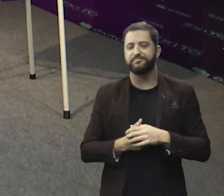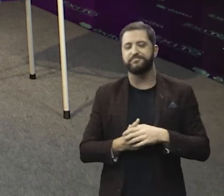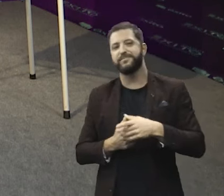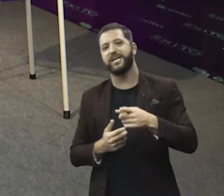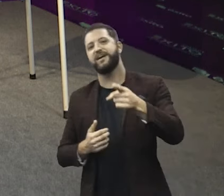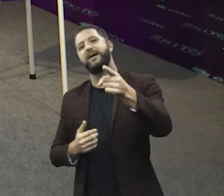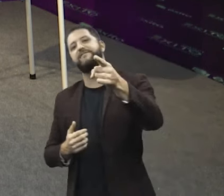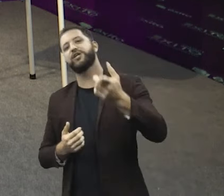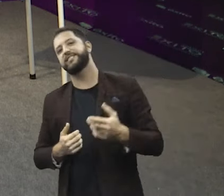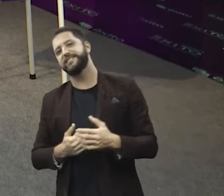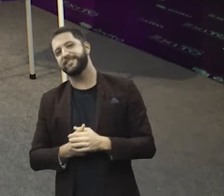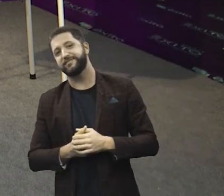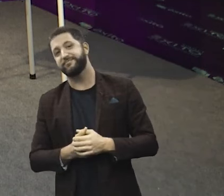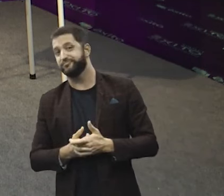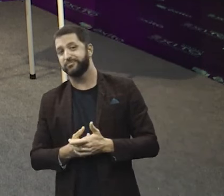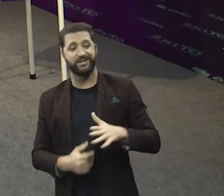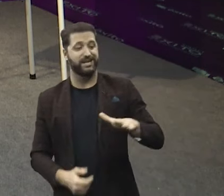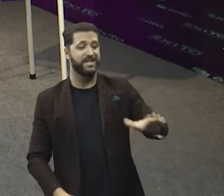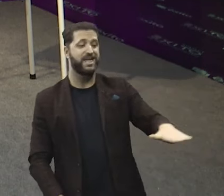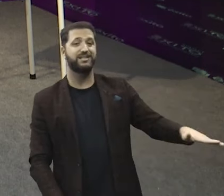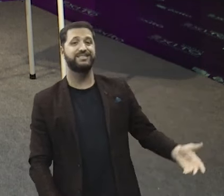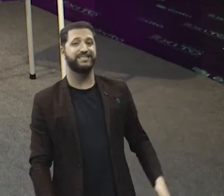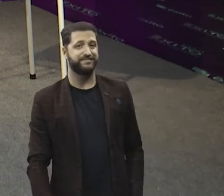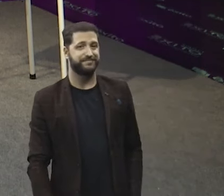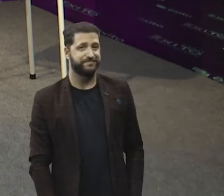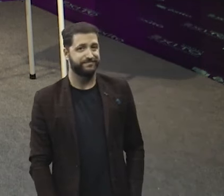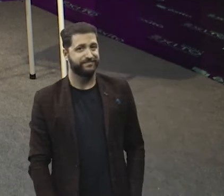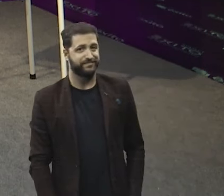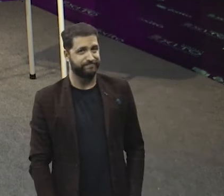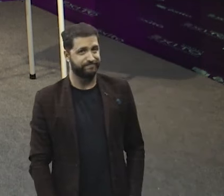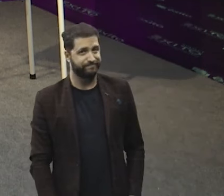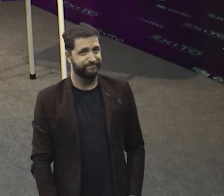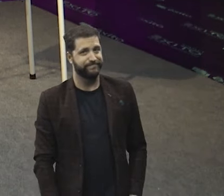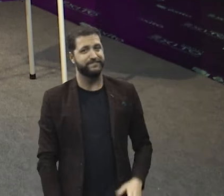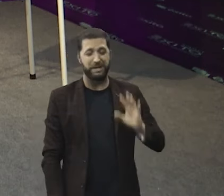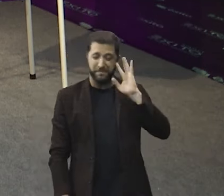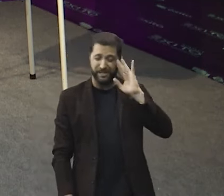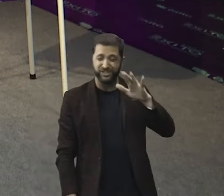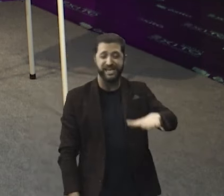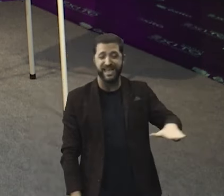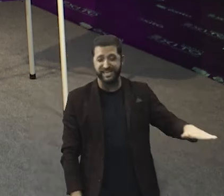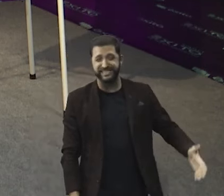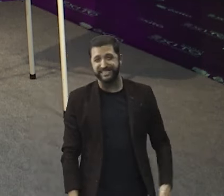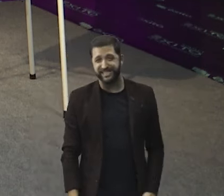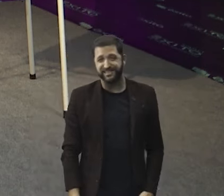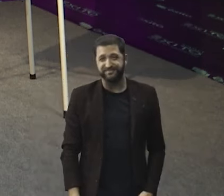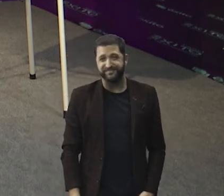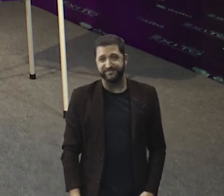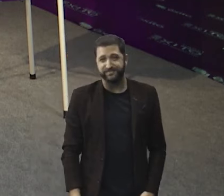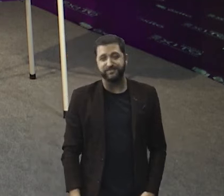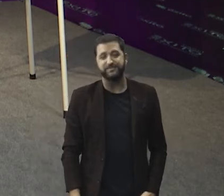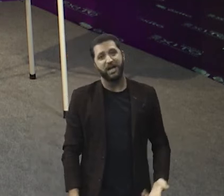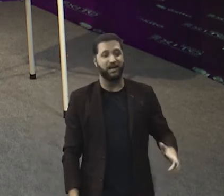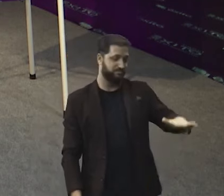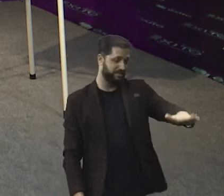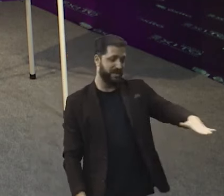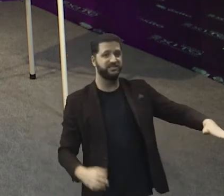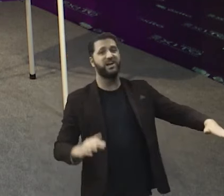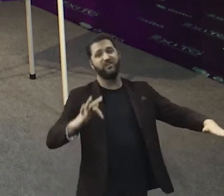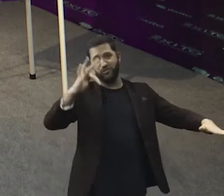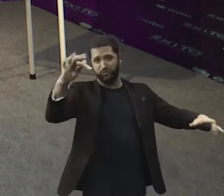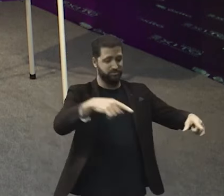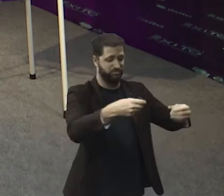criança eu vou trazer a criança agora já que a gente tá falando de malefício porque essa realidade vai ser para nossas futuras para nossas crianças futuros adultos